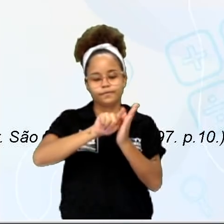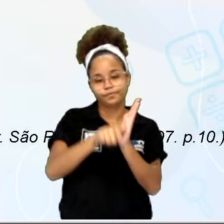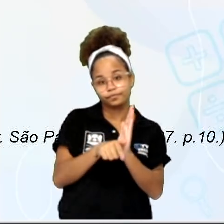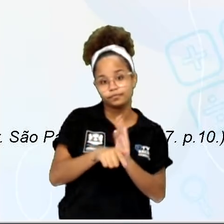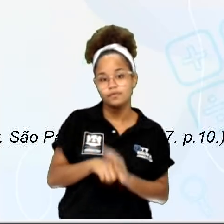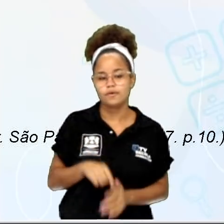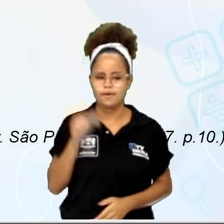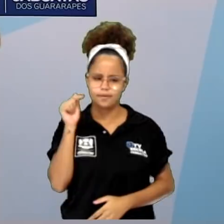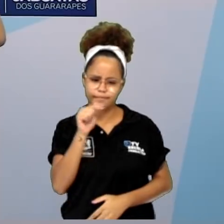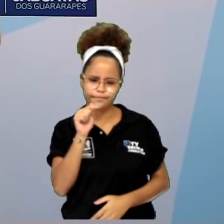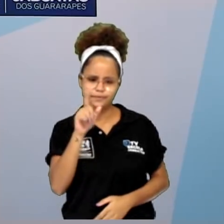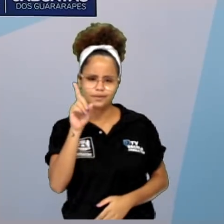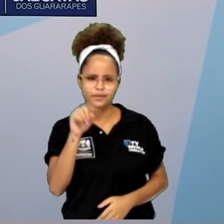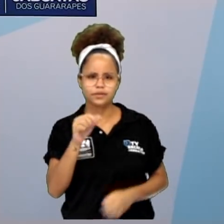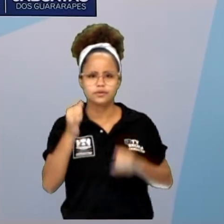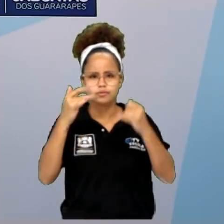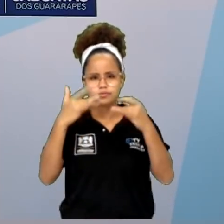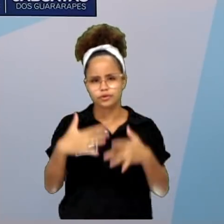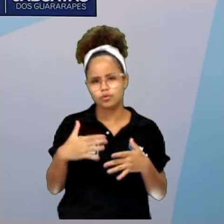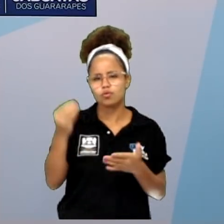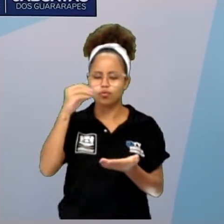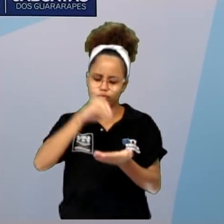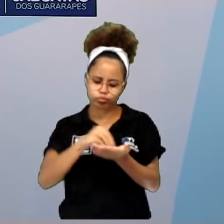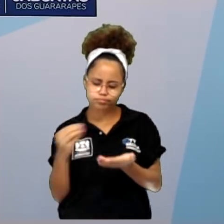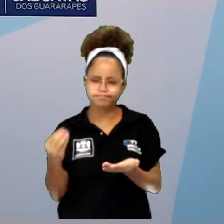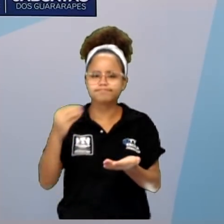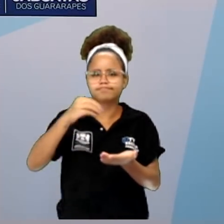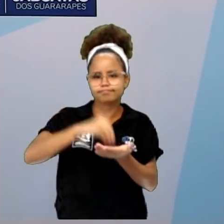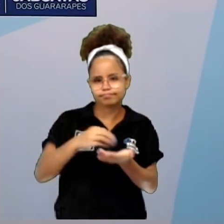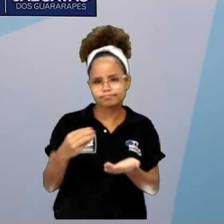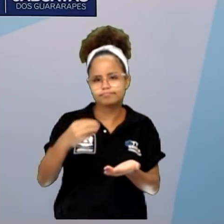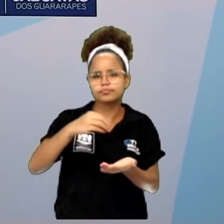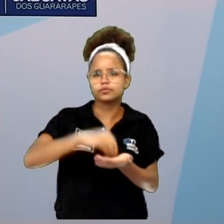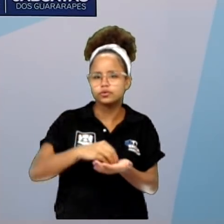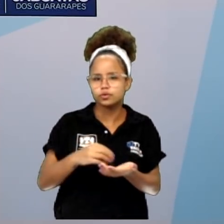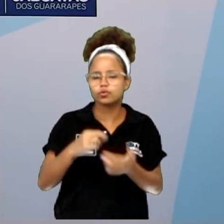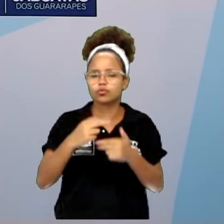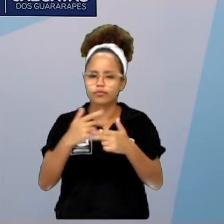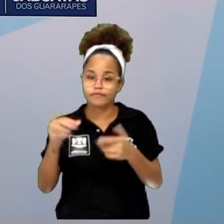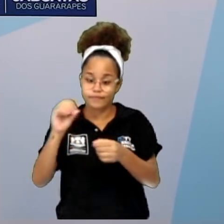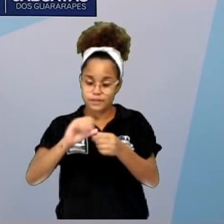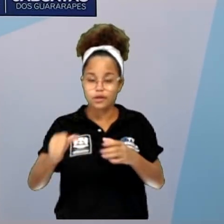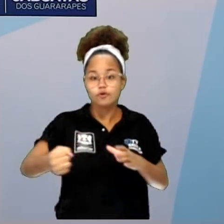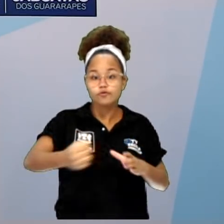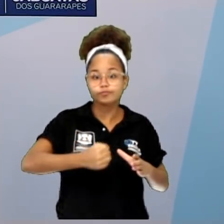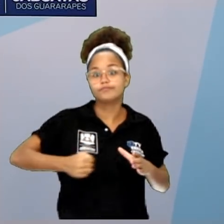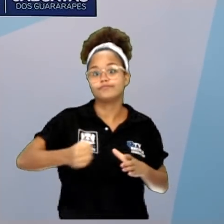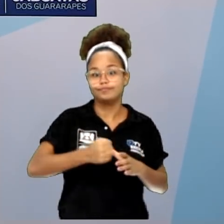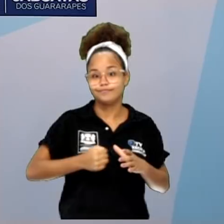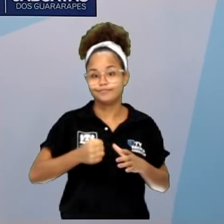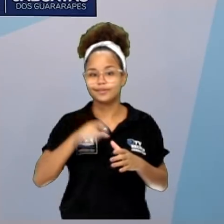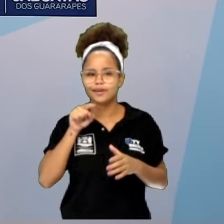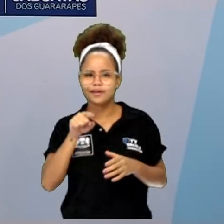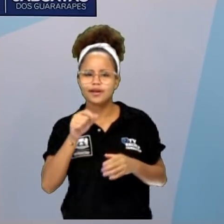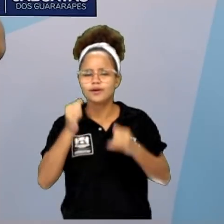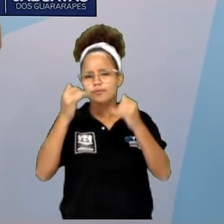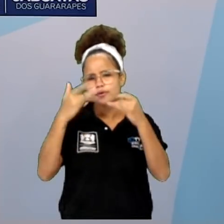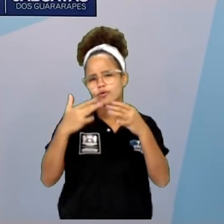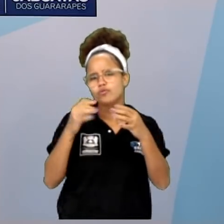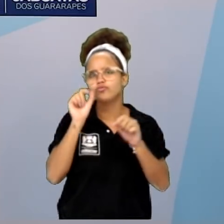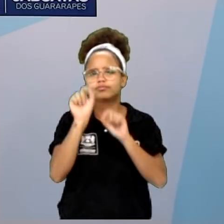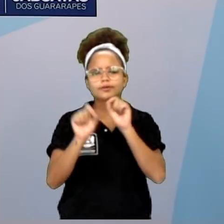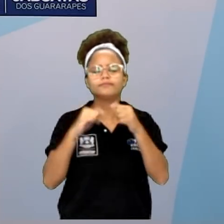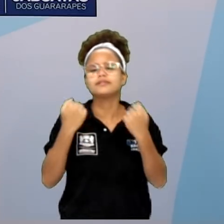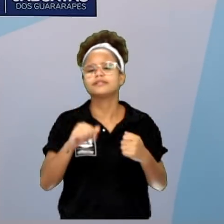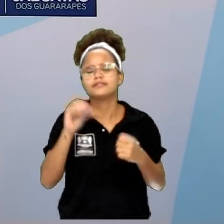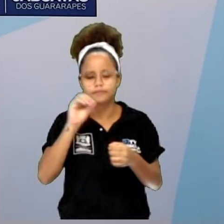geral, é um gênero que vai colocando ali ingredientes, modo de preparo, né? Aquela característica injuntiva. E aqui é como se ela estivesse dizendo o que é que tem que ser